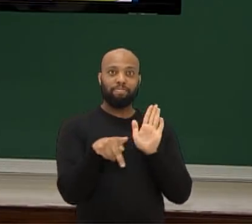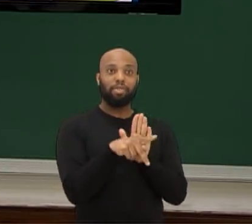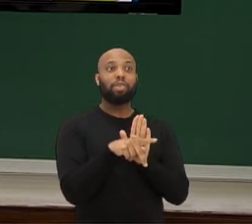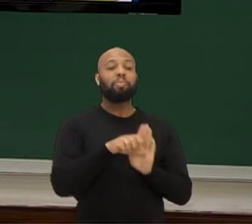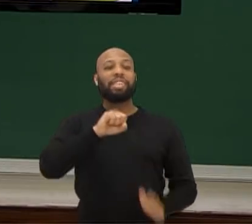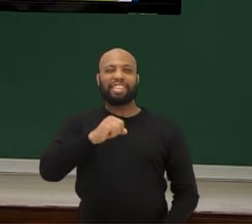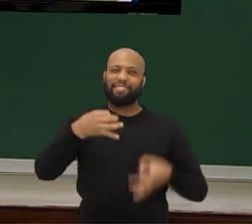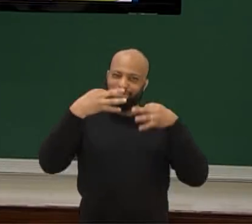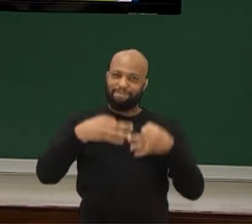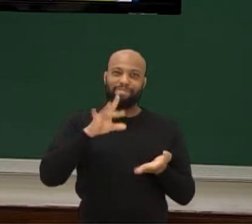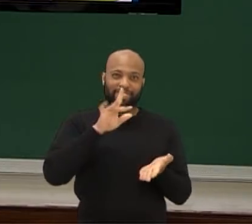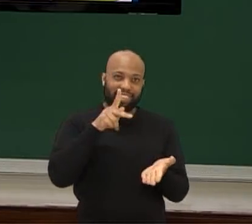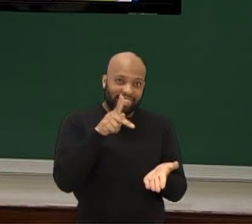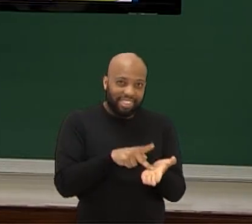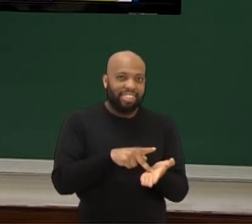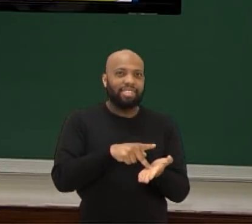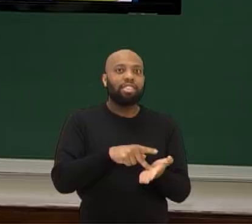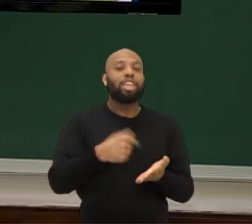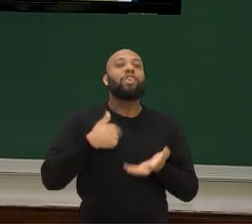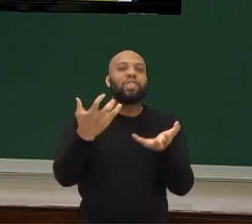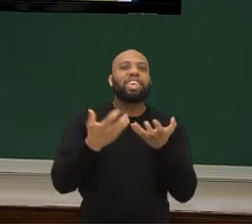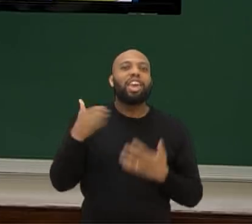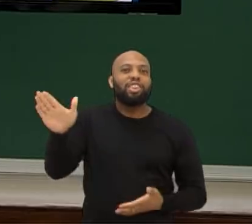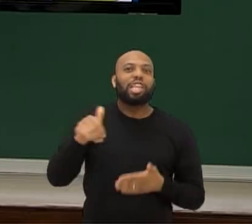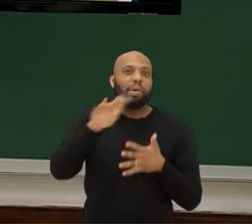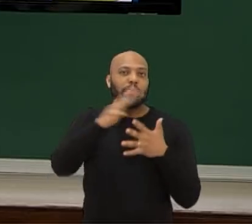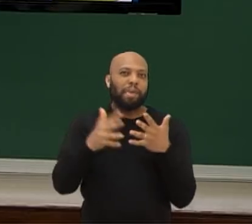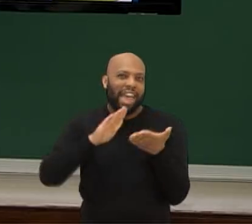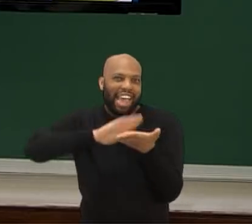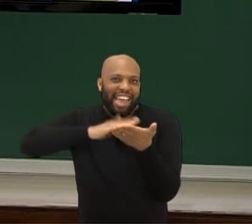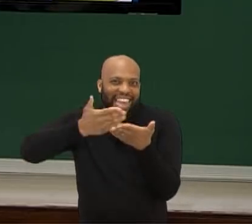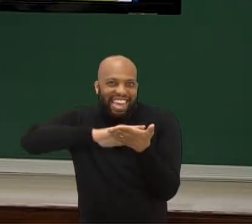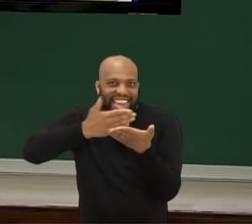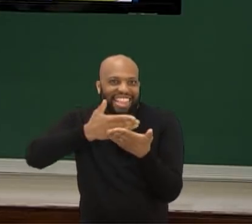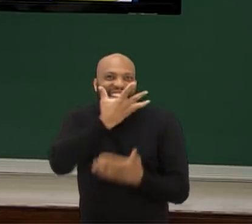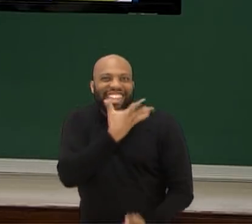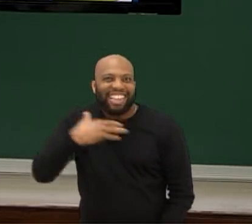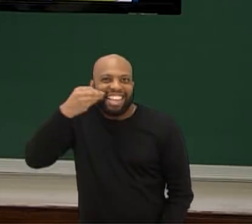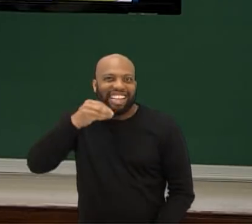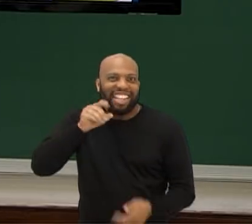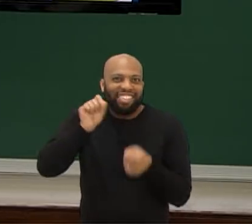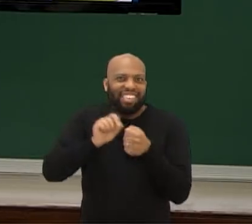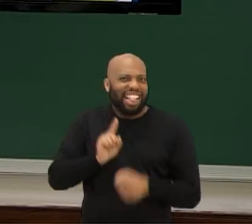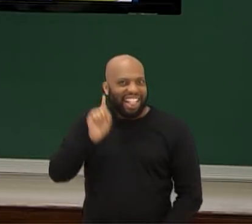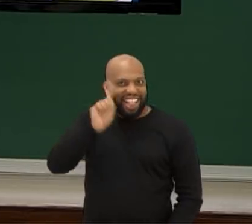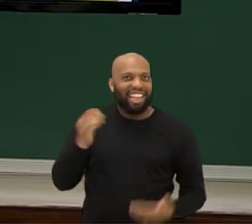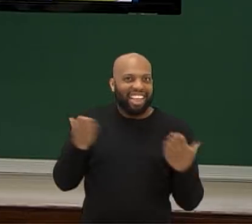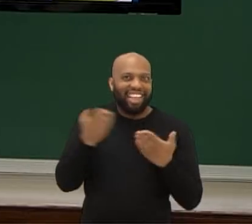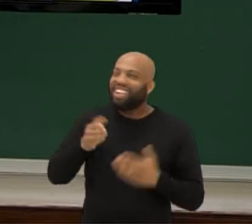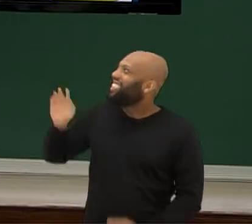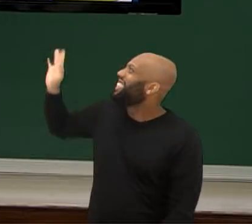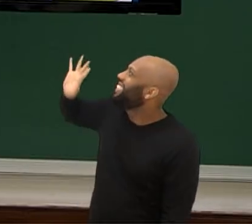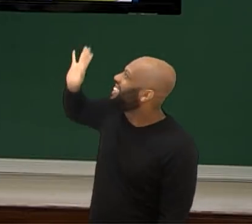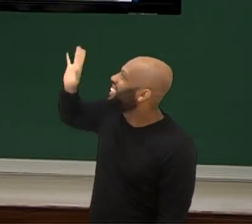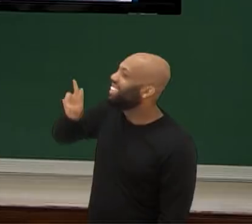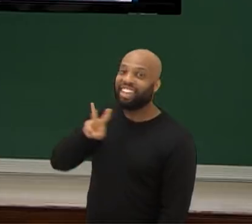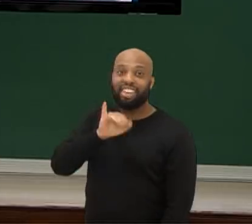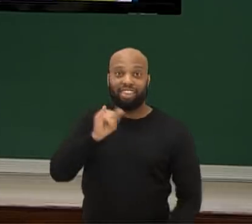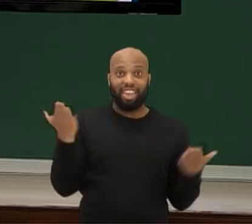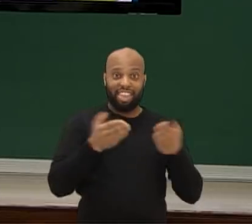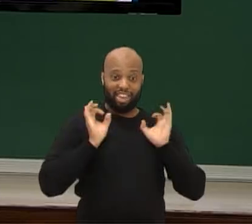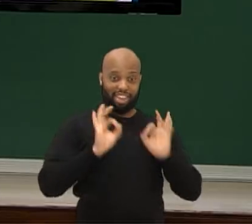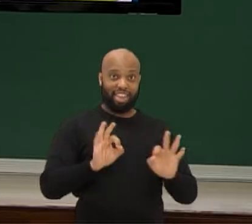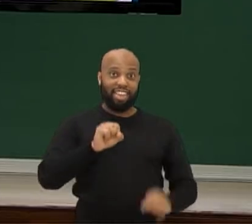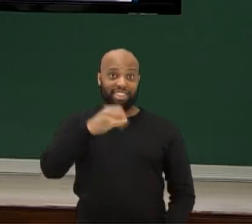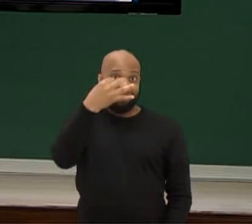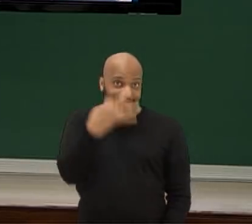a figura foi montada de maneira correta, agora a gente vai pedir uma ajuda para o nosso intérprete, o Natan. Ele vai confirmar se